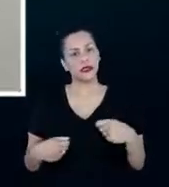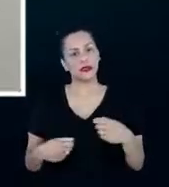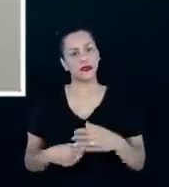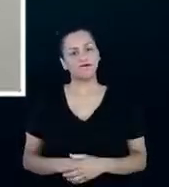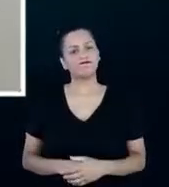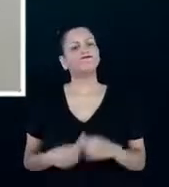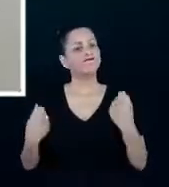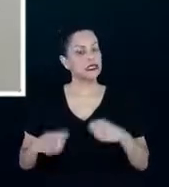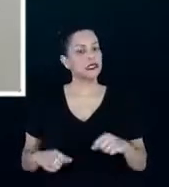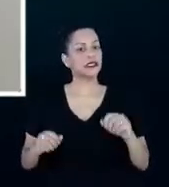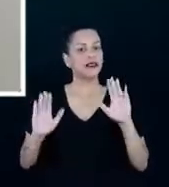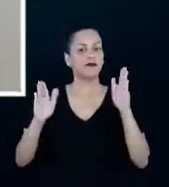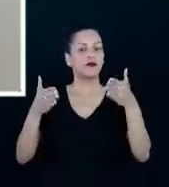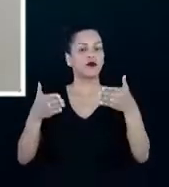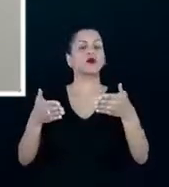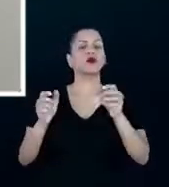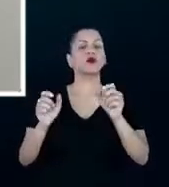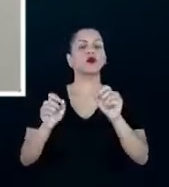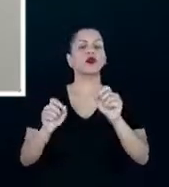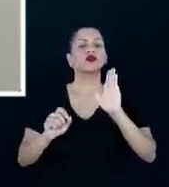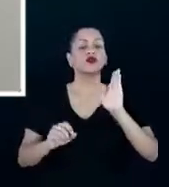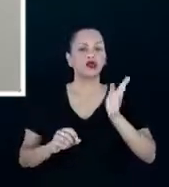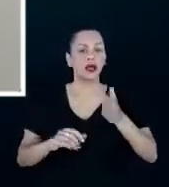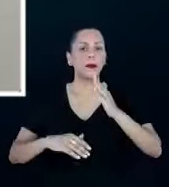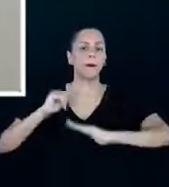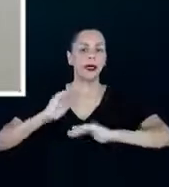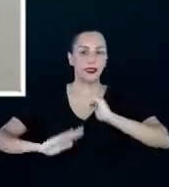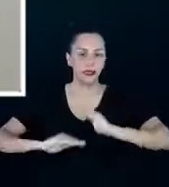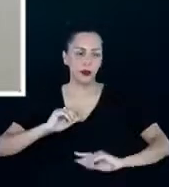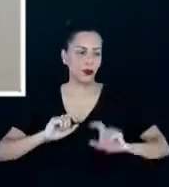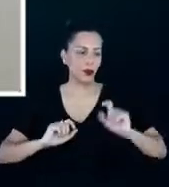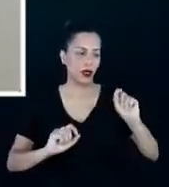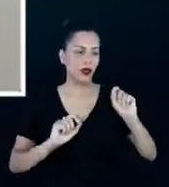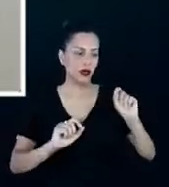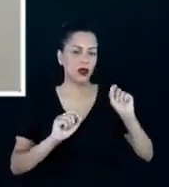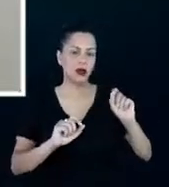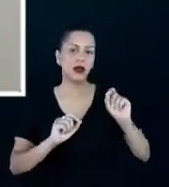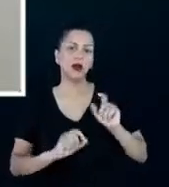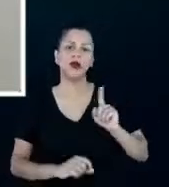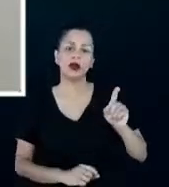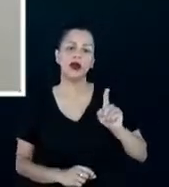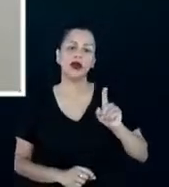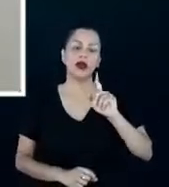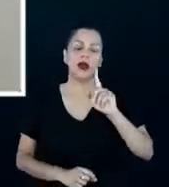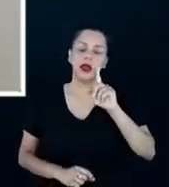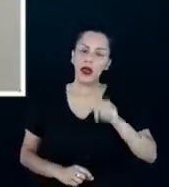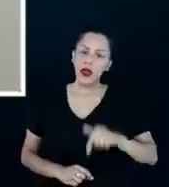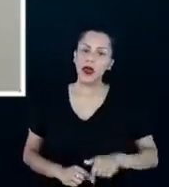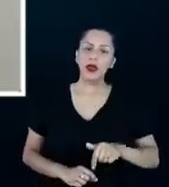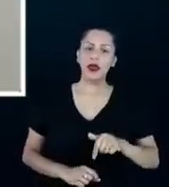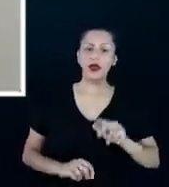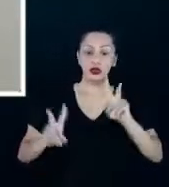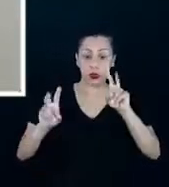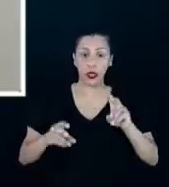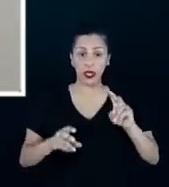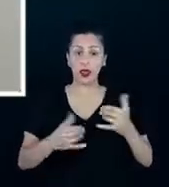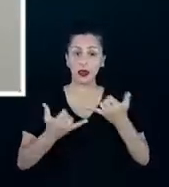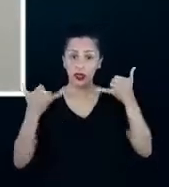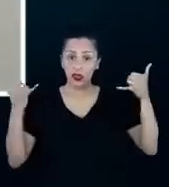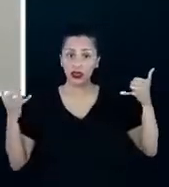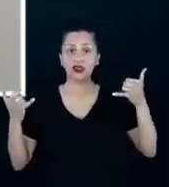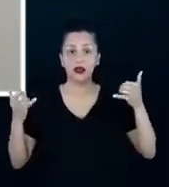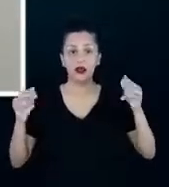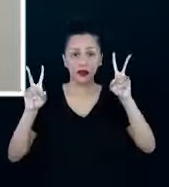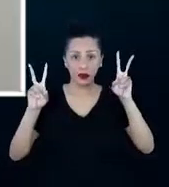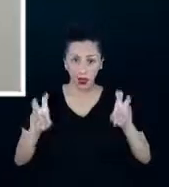gente participou esse ano do diálogo em alto nível das Nações Unidas sobre energia, sendo líder global no tema de transição energética. A